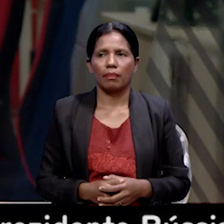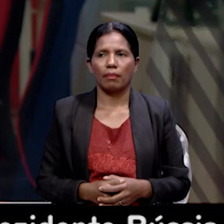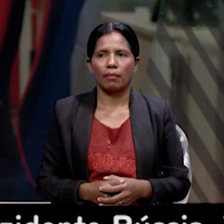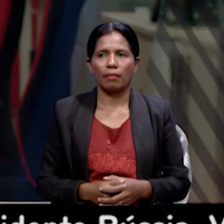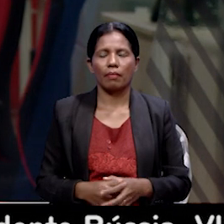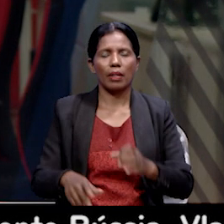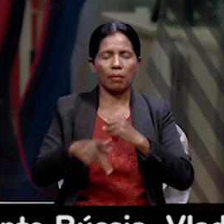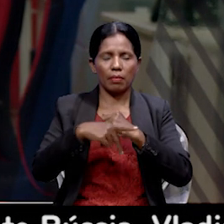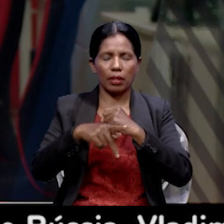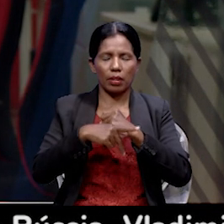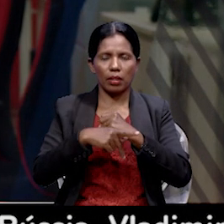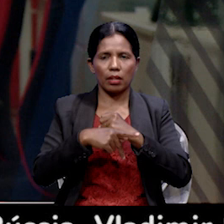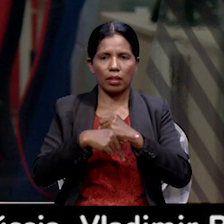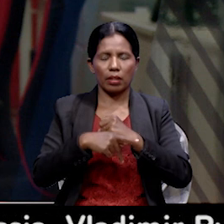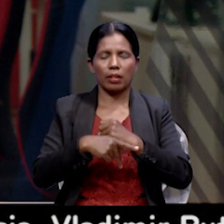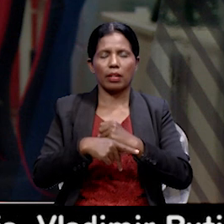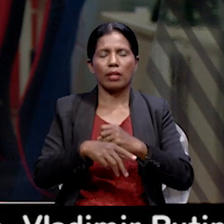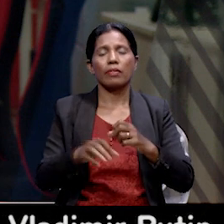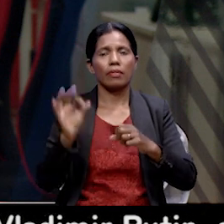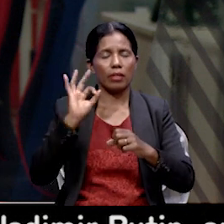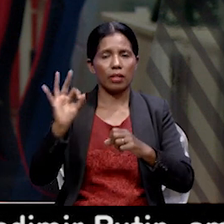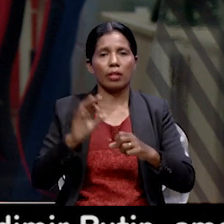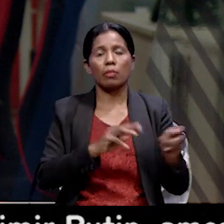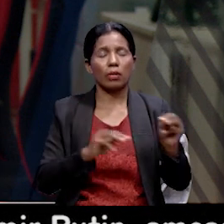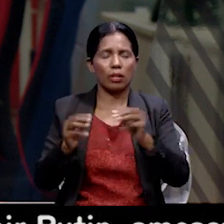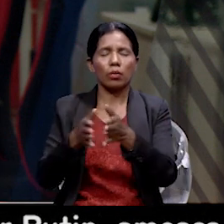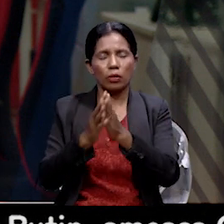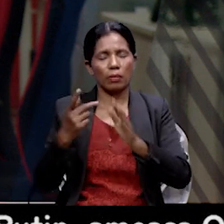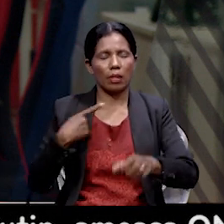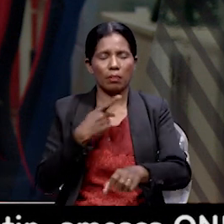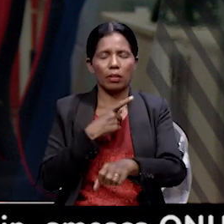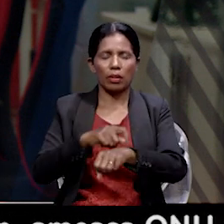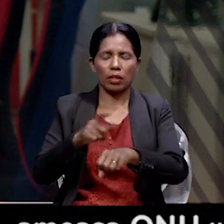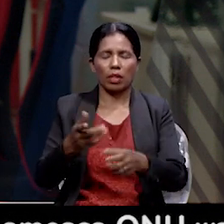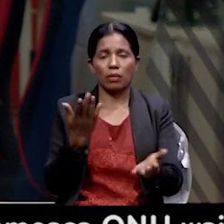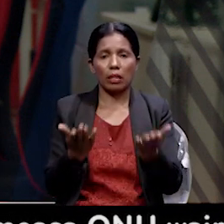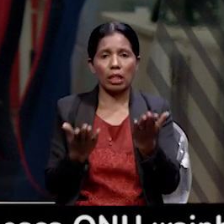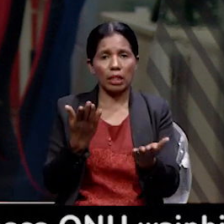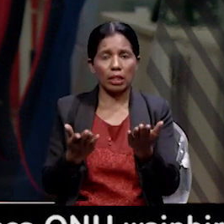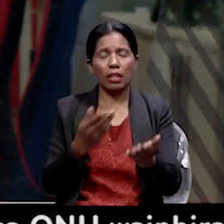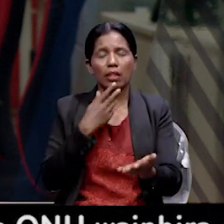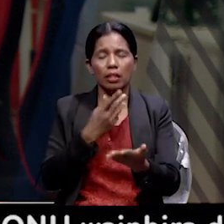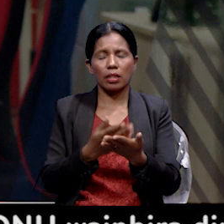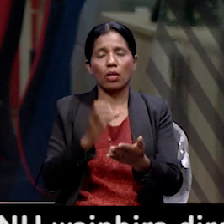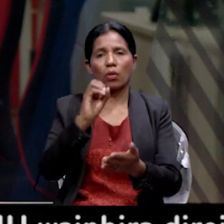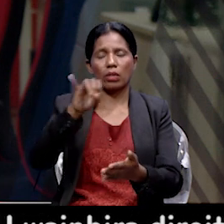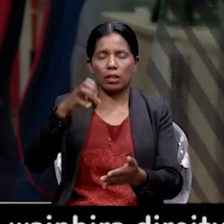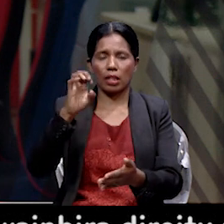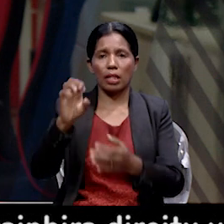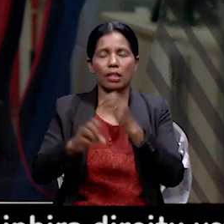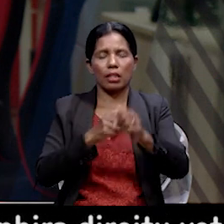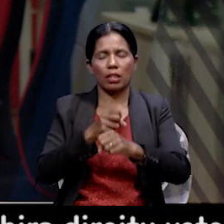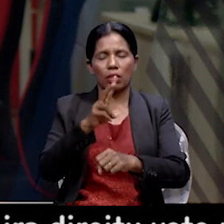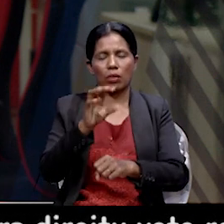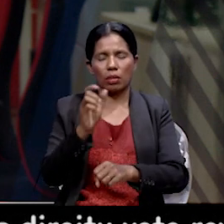Partido Frente Mudança, russo Parlamento Nacional, atuteto de dia orçamento geral Estado de Nangrihungrua, Rono Resengrua, tem